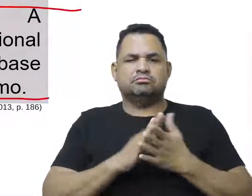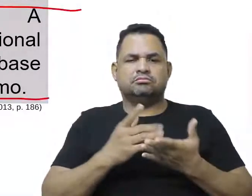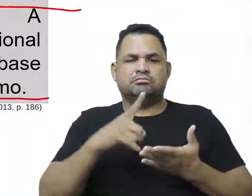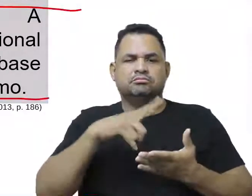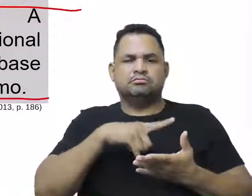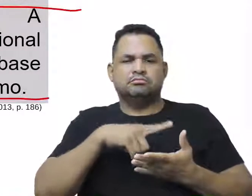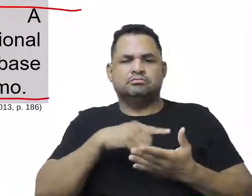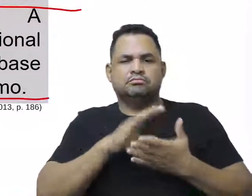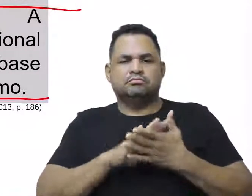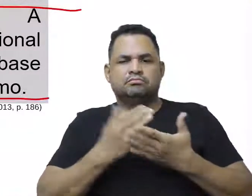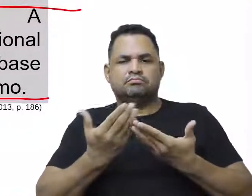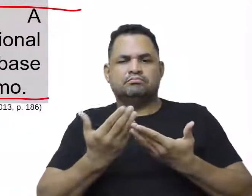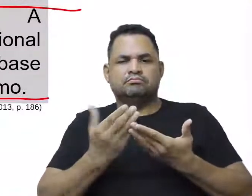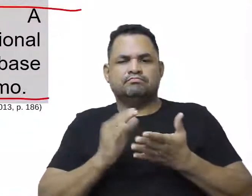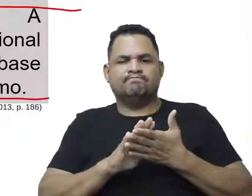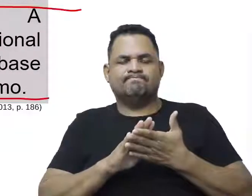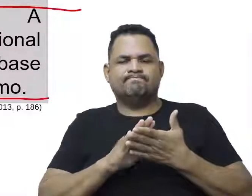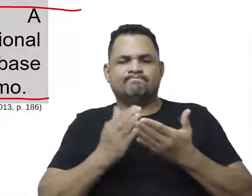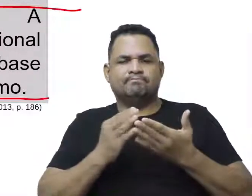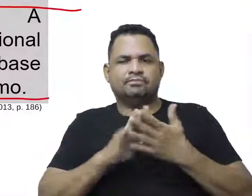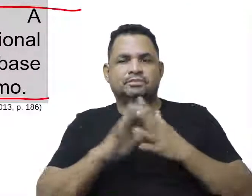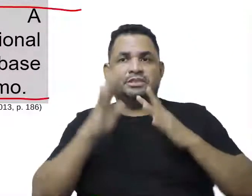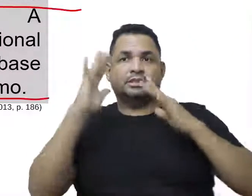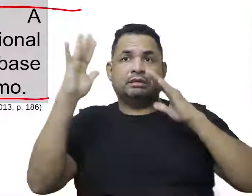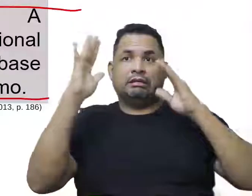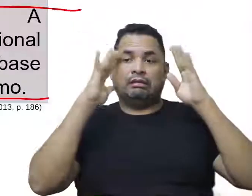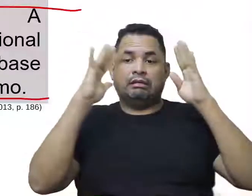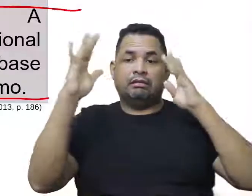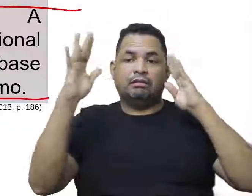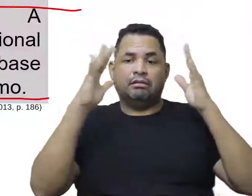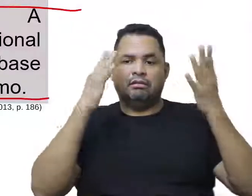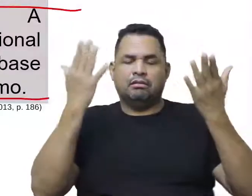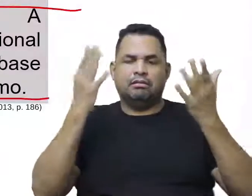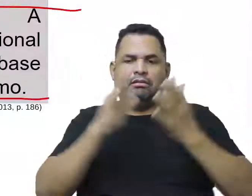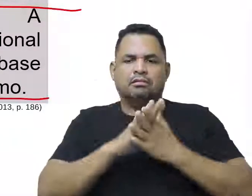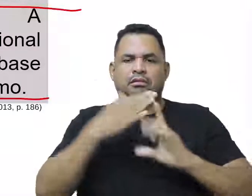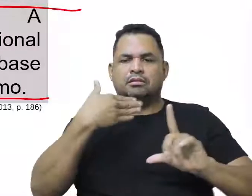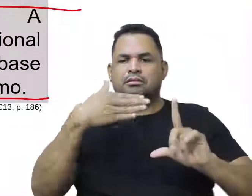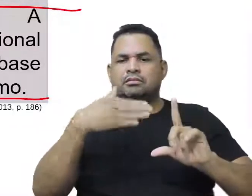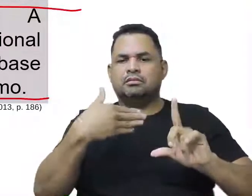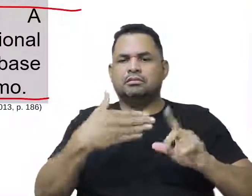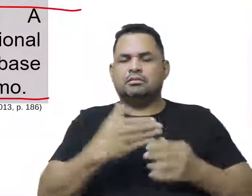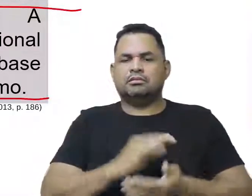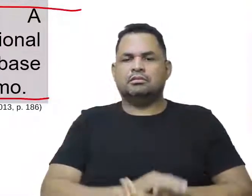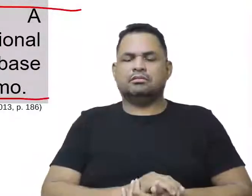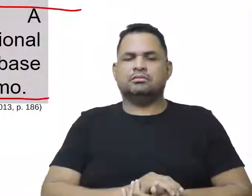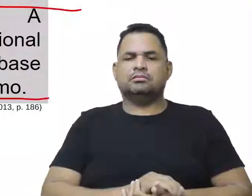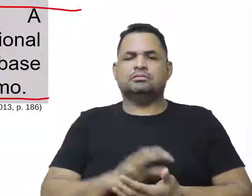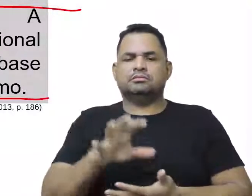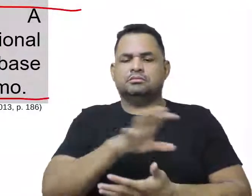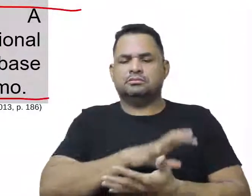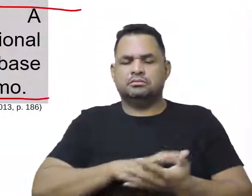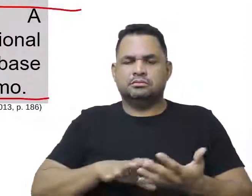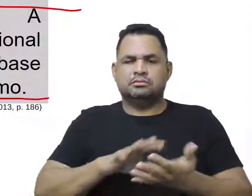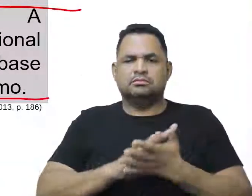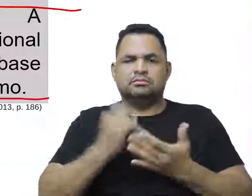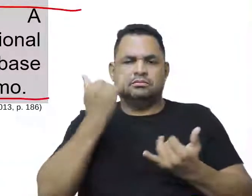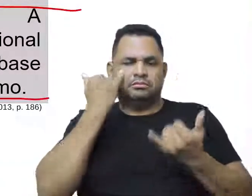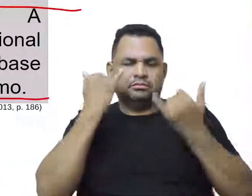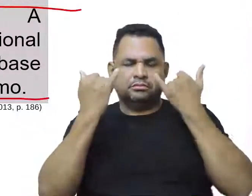submetido a essas telas né distraídos as telas né Então essa revolução da informação